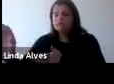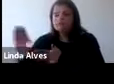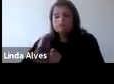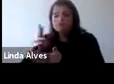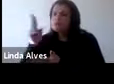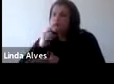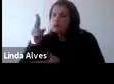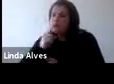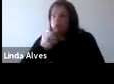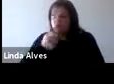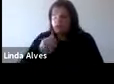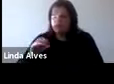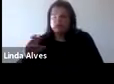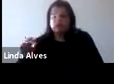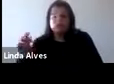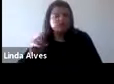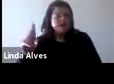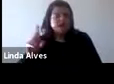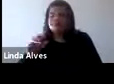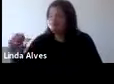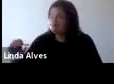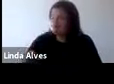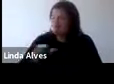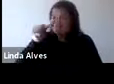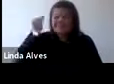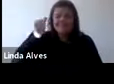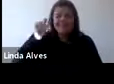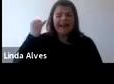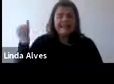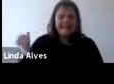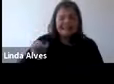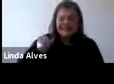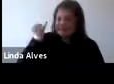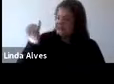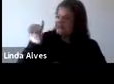precisa ser vocalizada, ela precisa ser